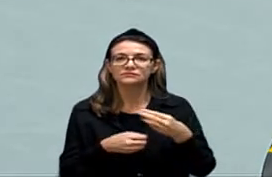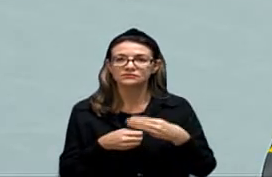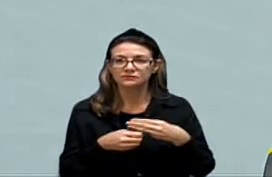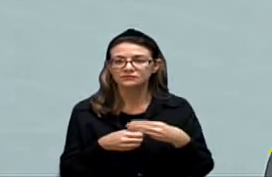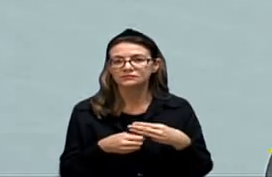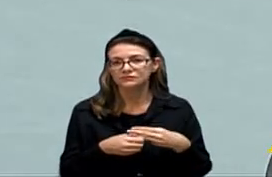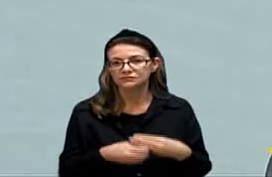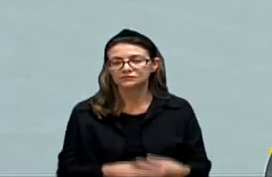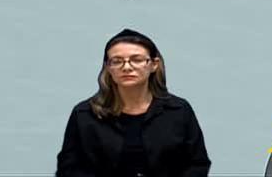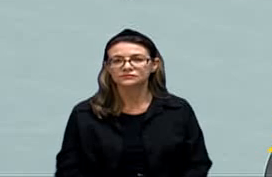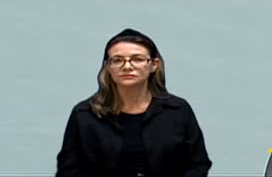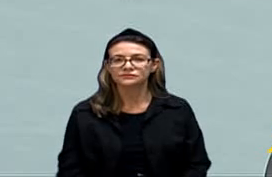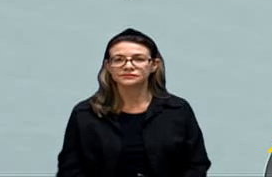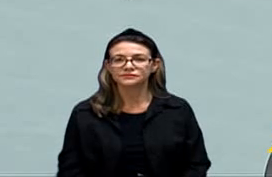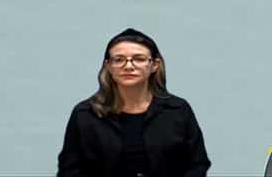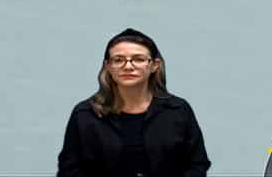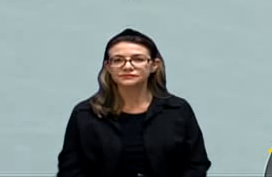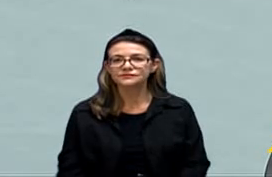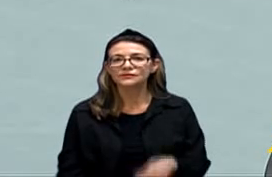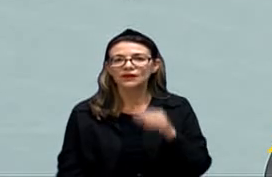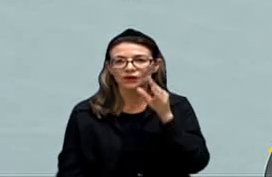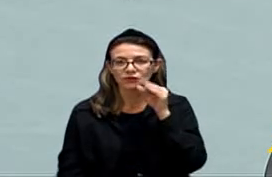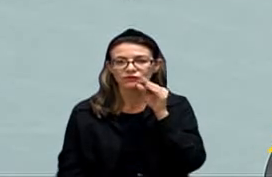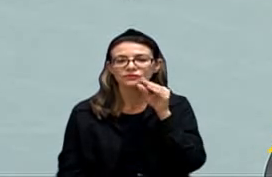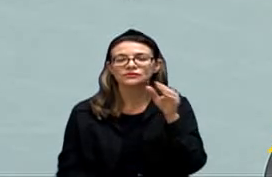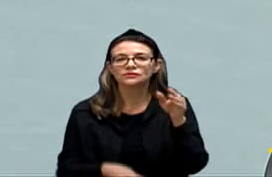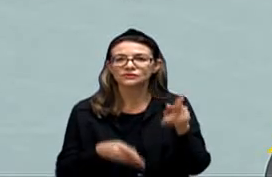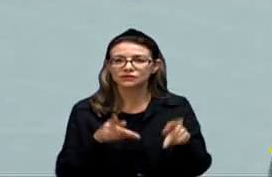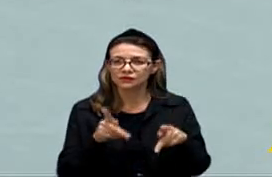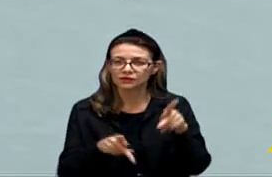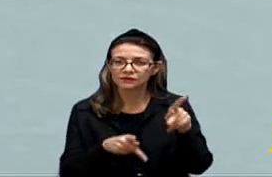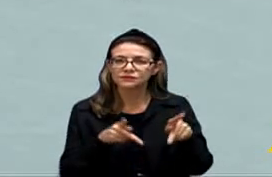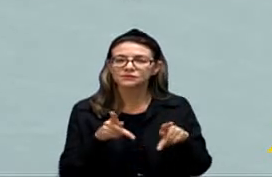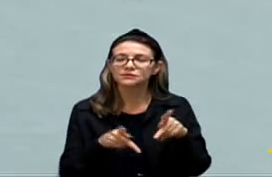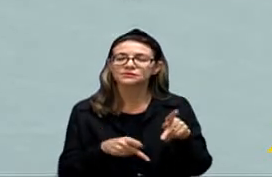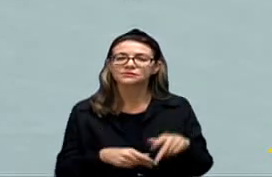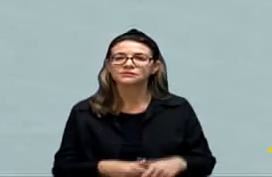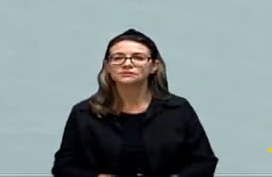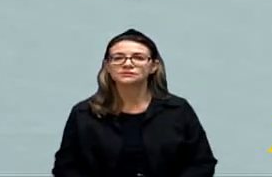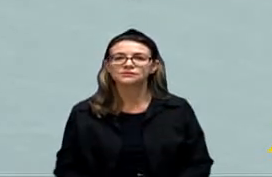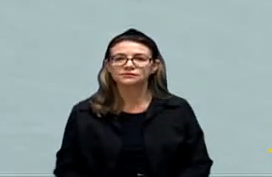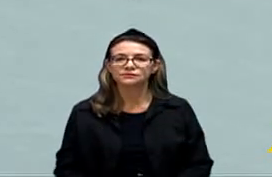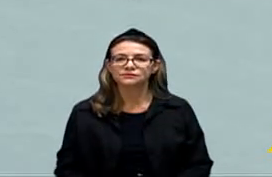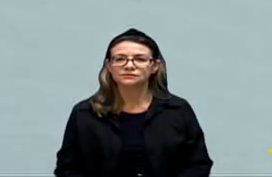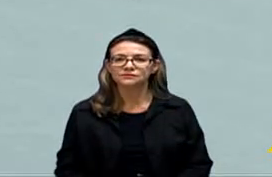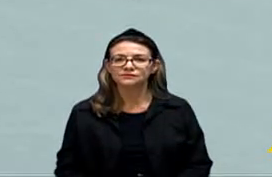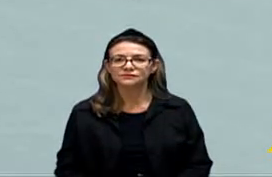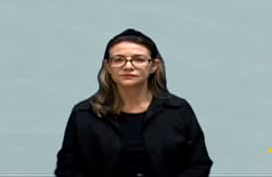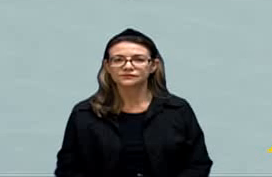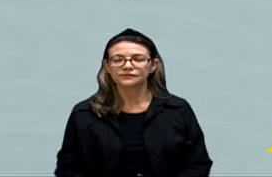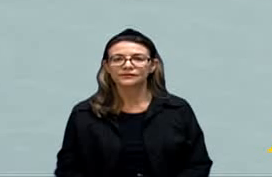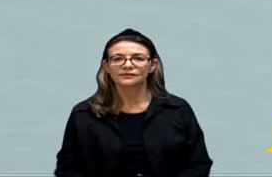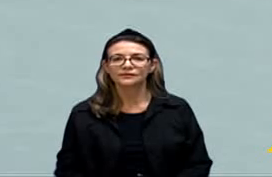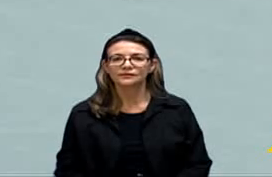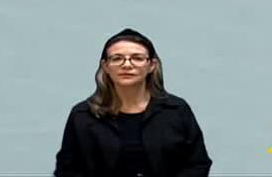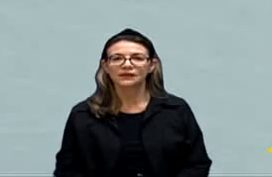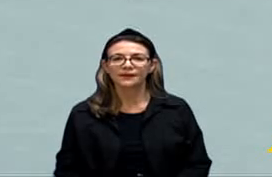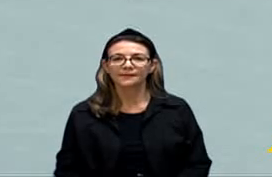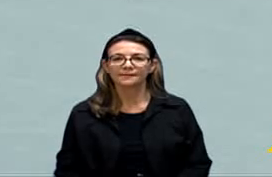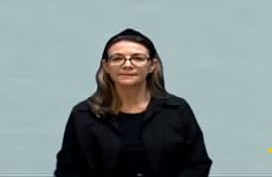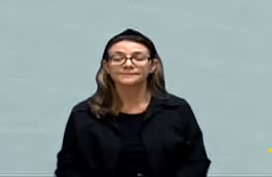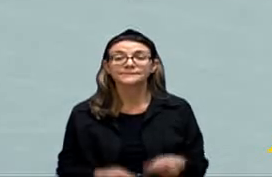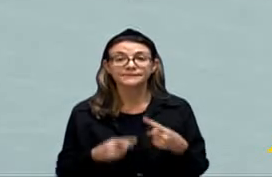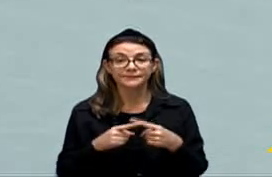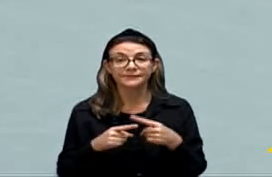geral que são os funcionários públicos os agentes públicos porque